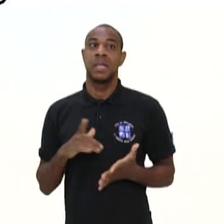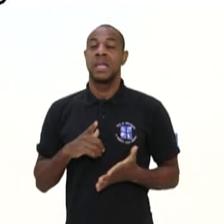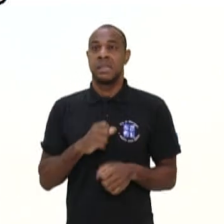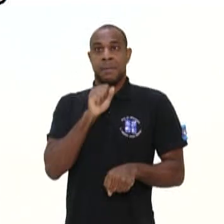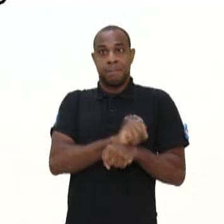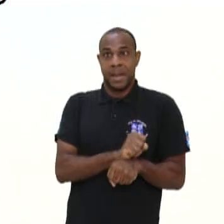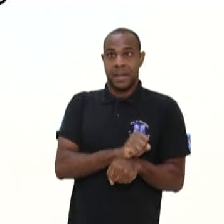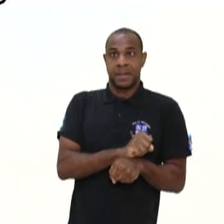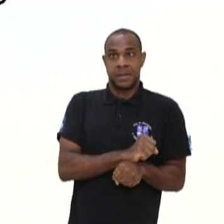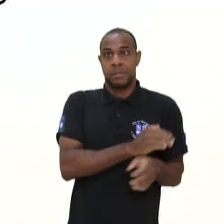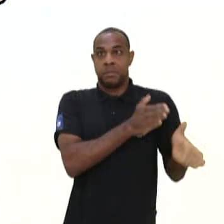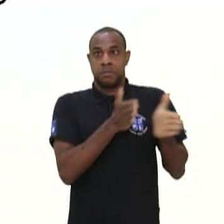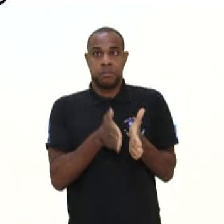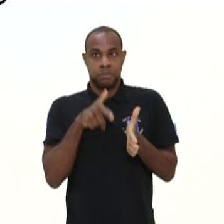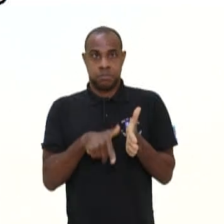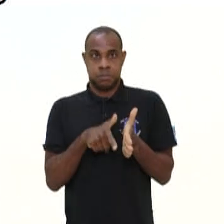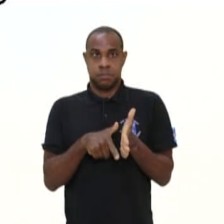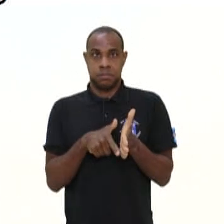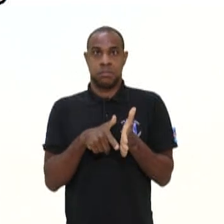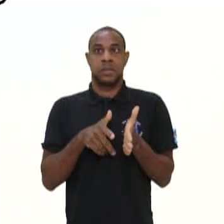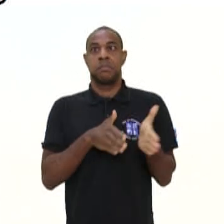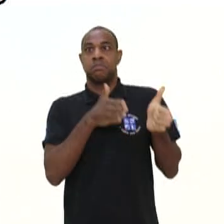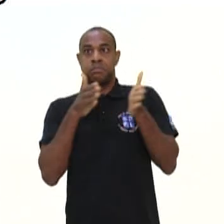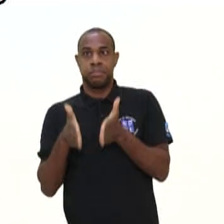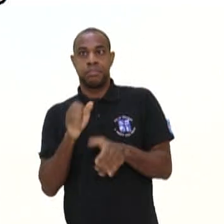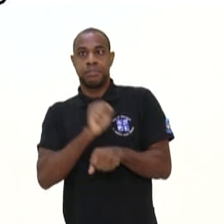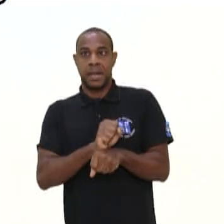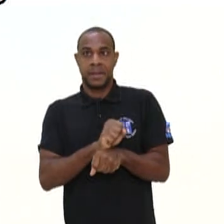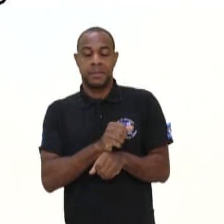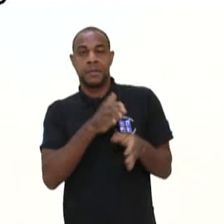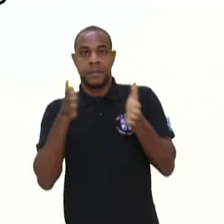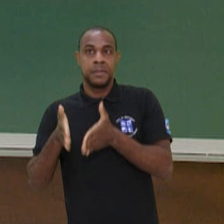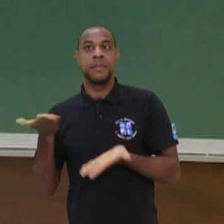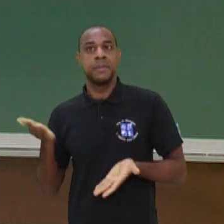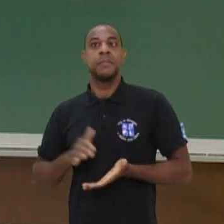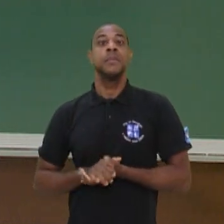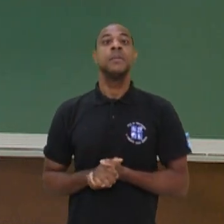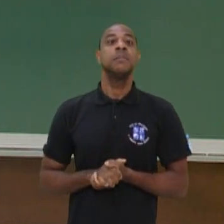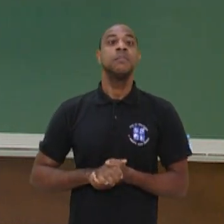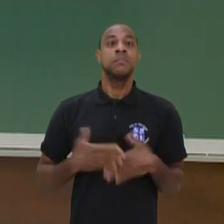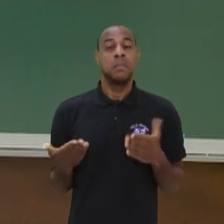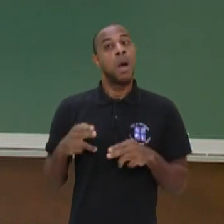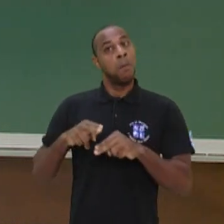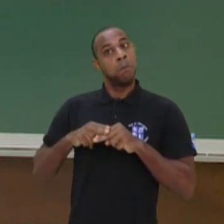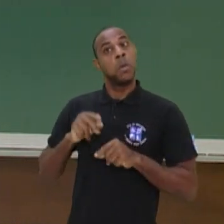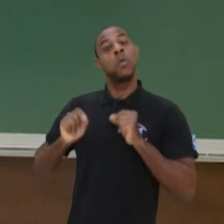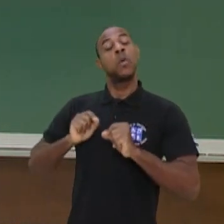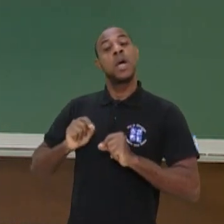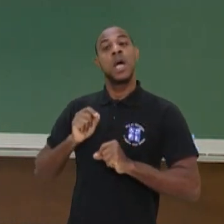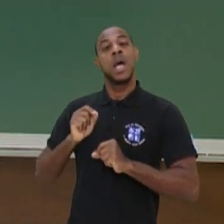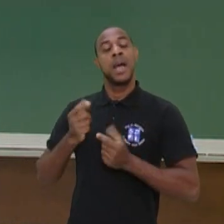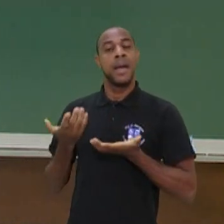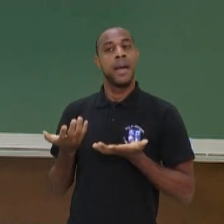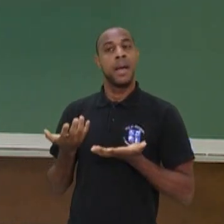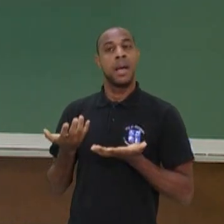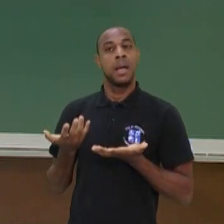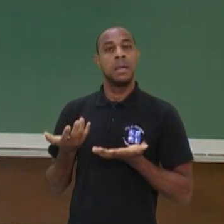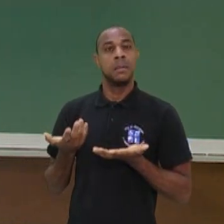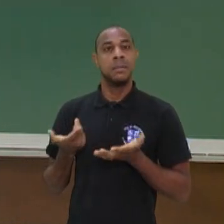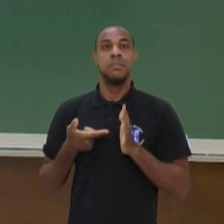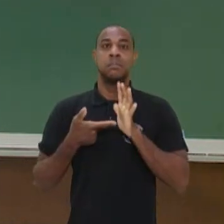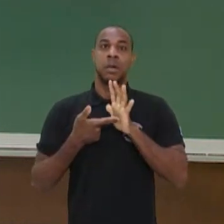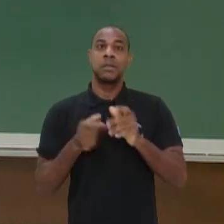pausa, pelo menos não se manifesta assim visivelmente. Por isso ela é conhecida por ser um